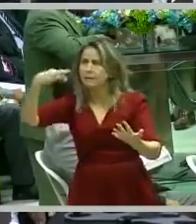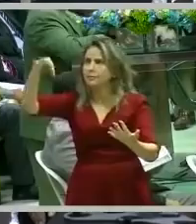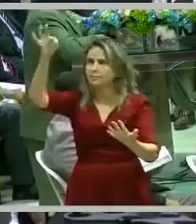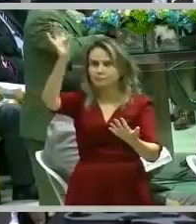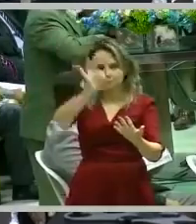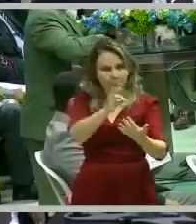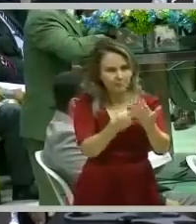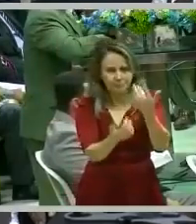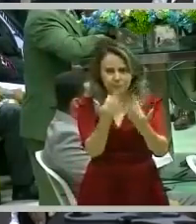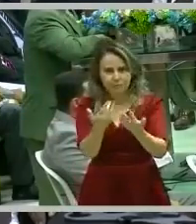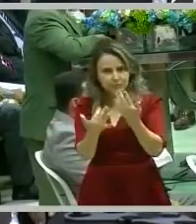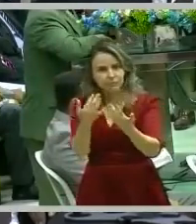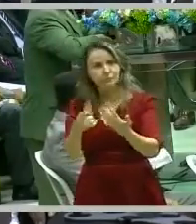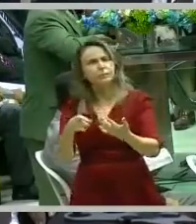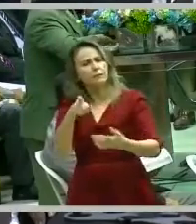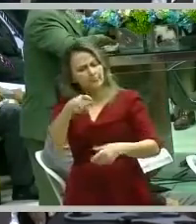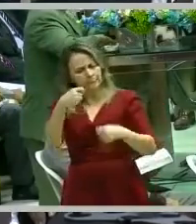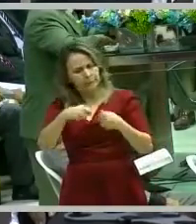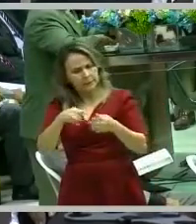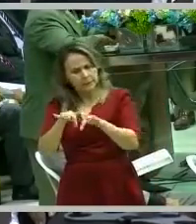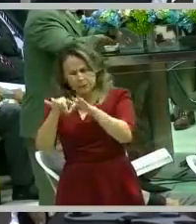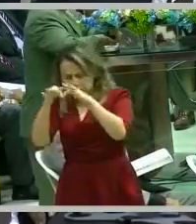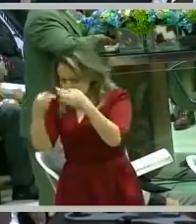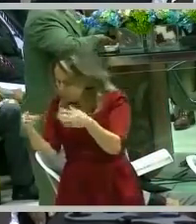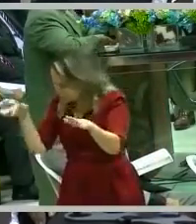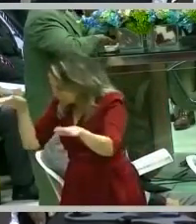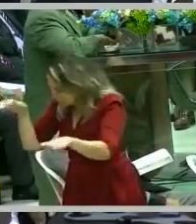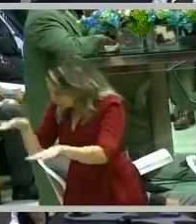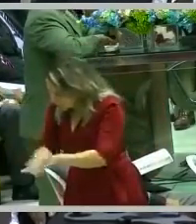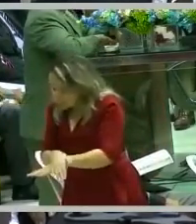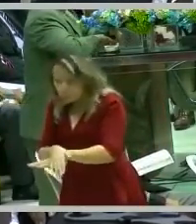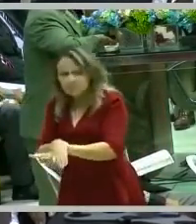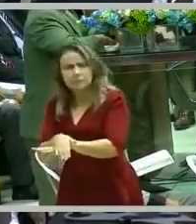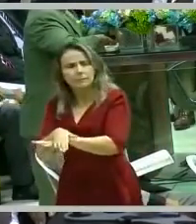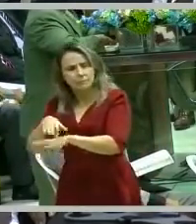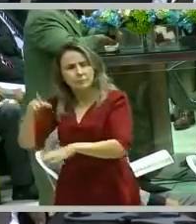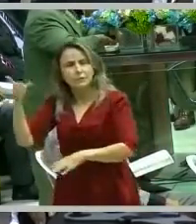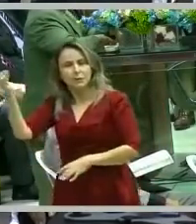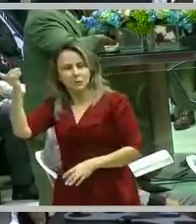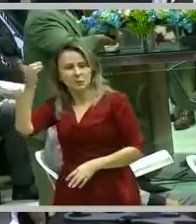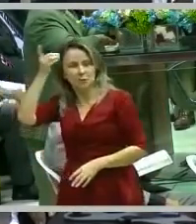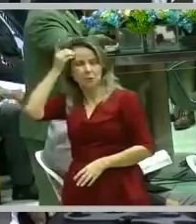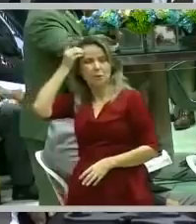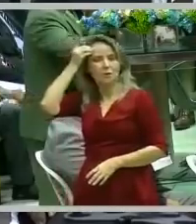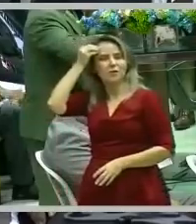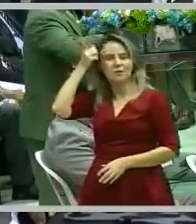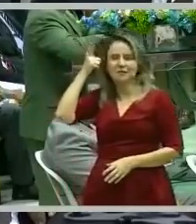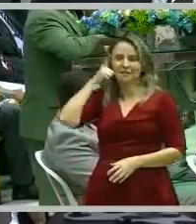tu precisas te humilhar e receber o dom que Deus prometeu a tantos quantos ele chamar.